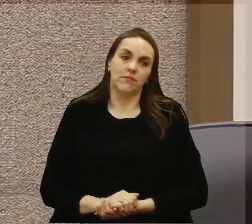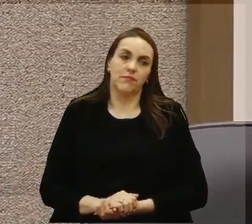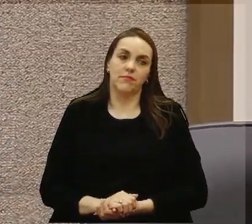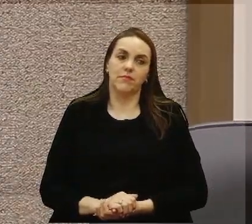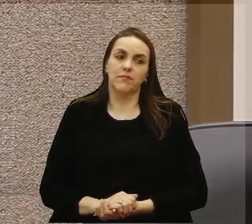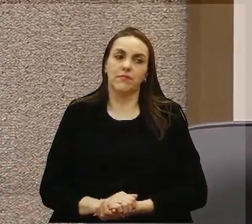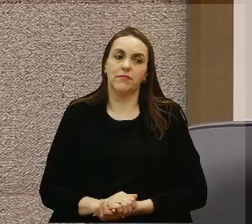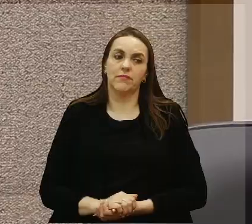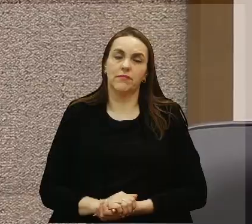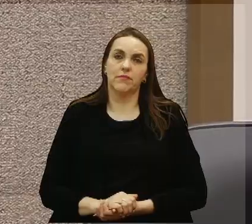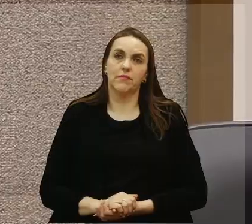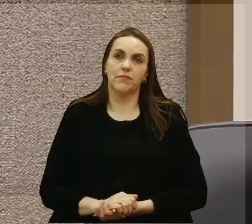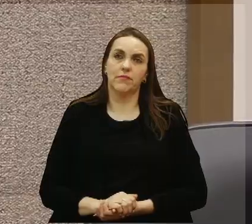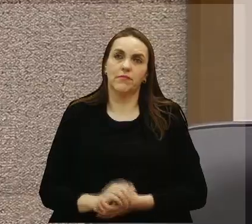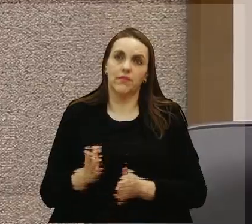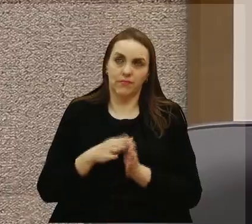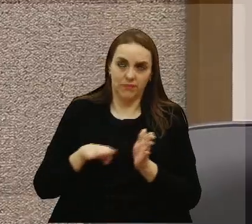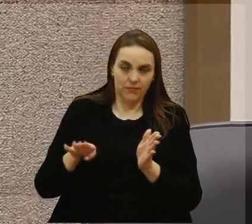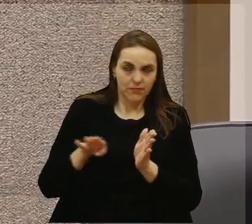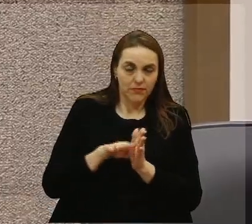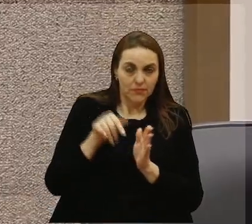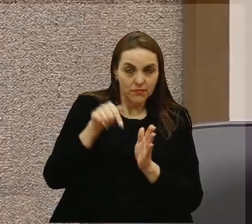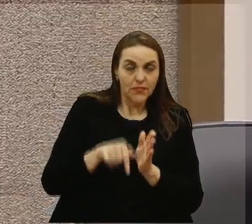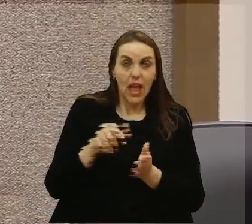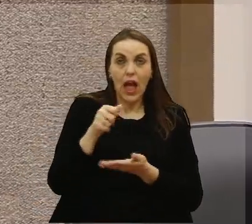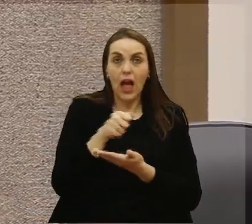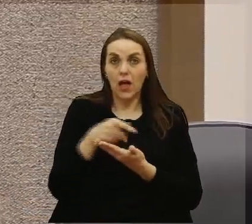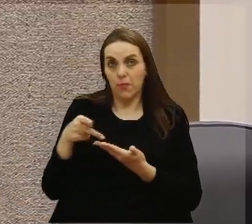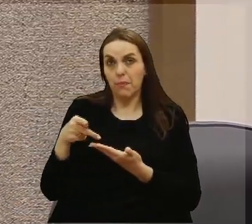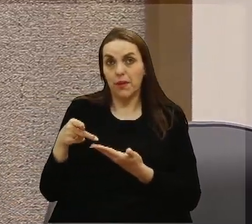Com a chegada dos aplicativos,